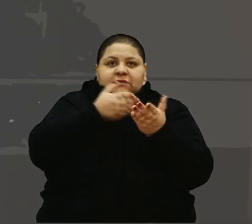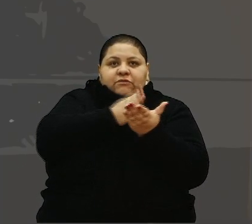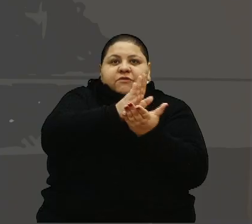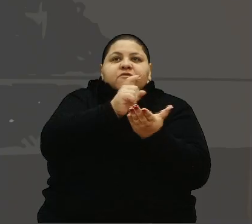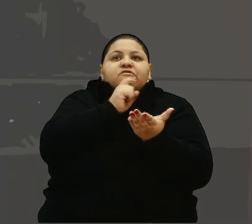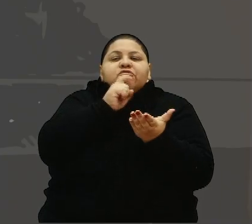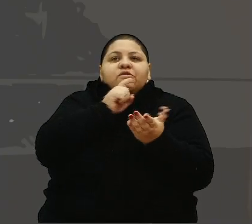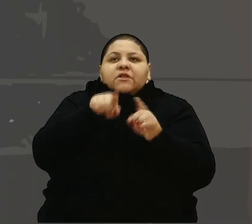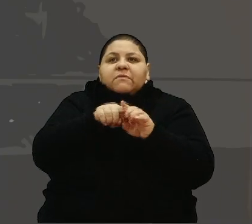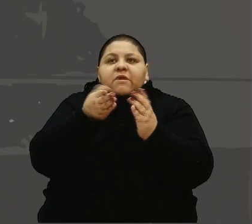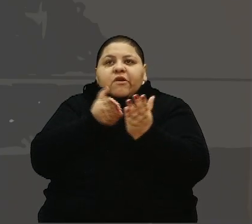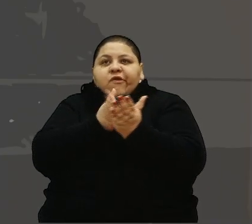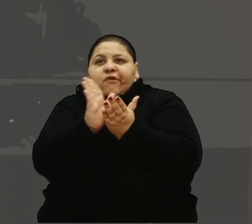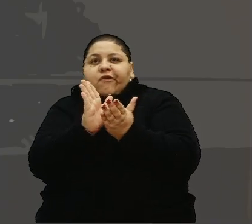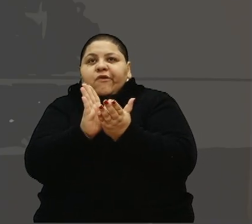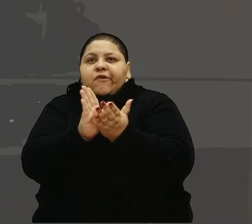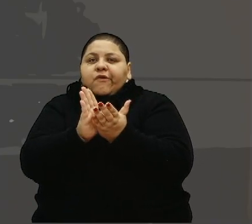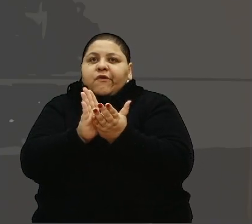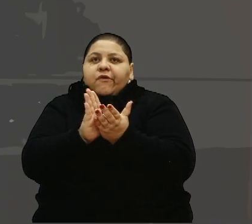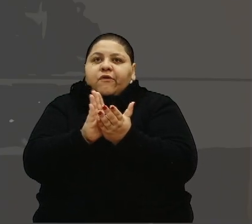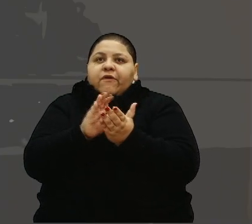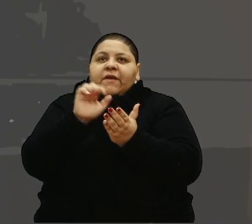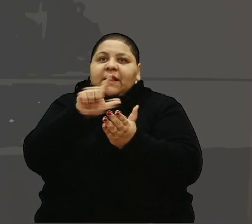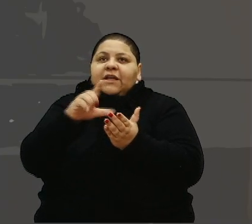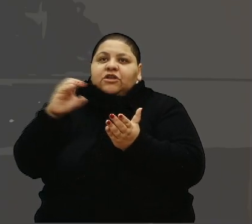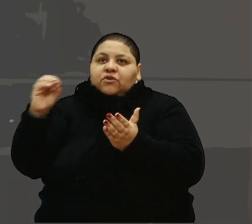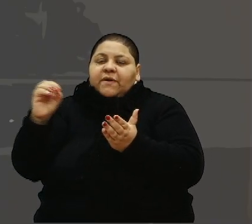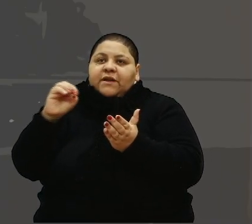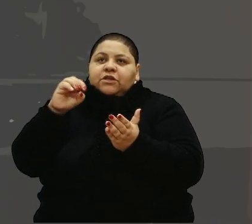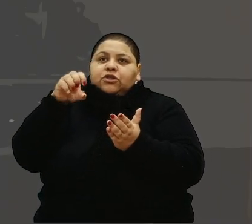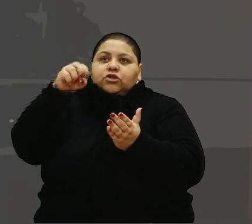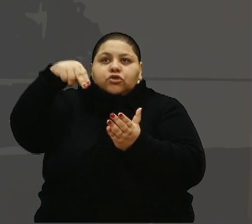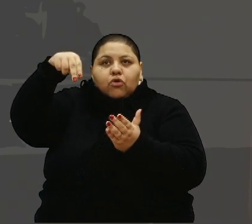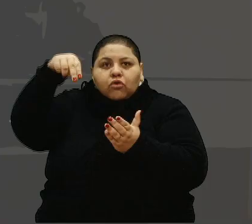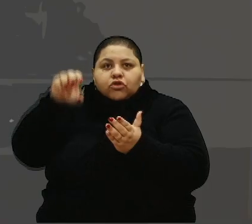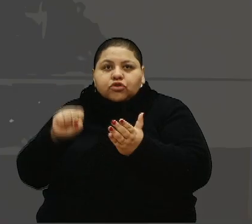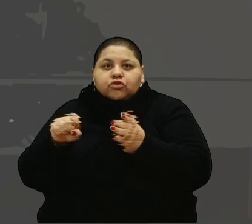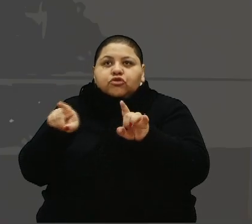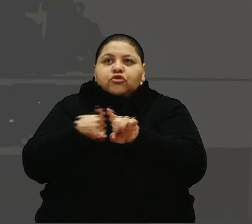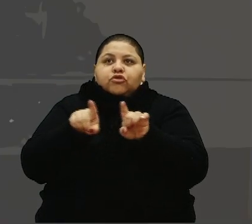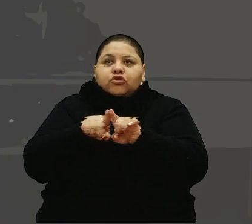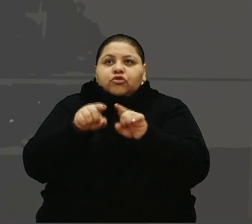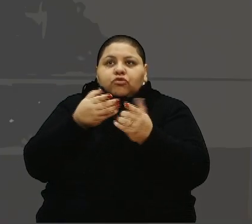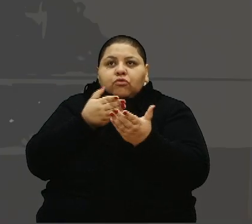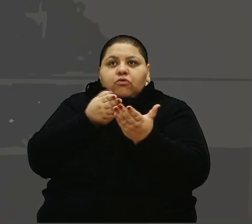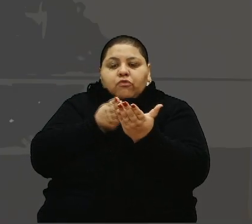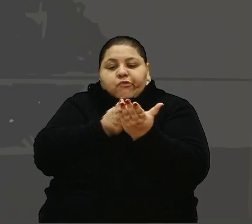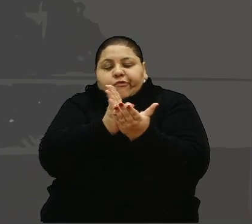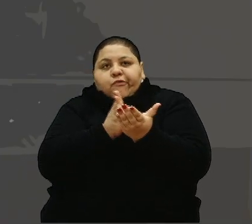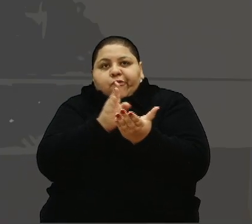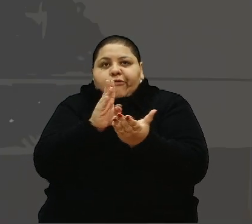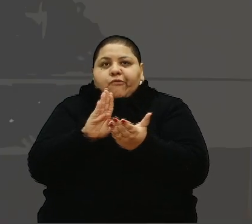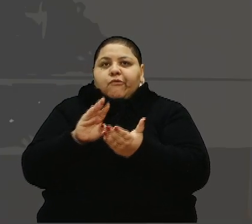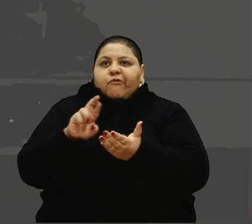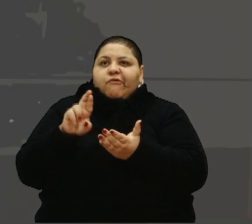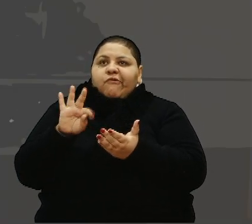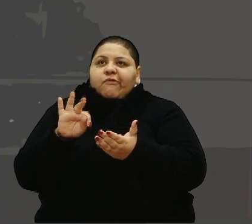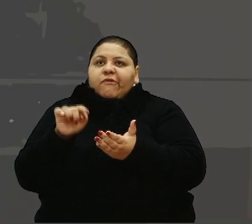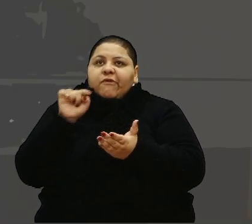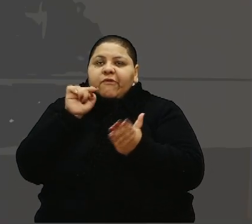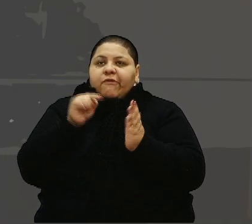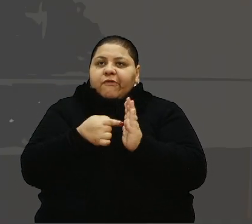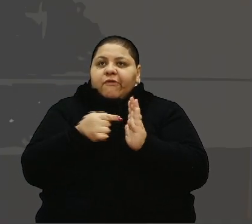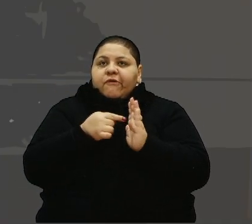sentido norte-sul, aquela outra é no sentido leste-oeste, que é onde trafegam os BRTs e onde estão colocadas as